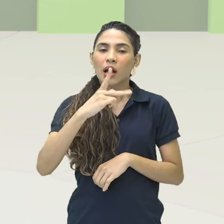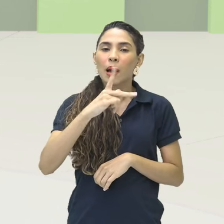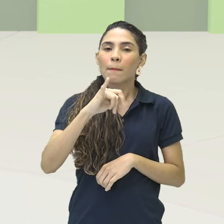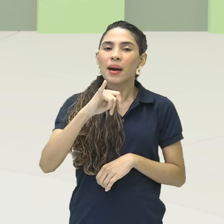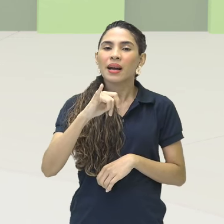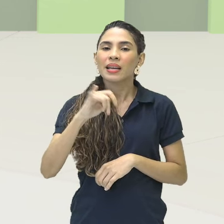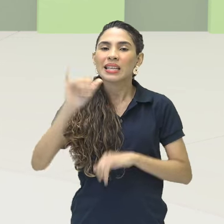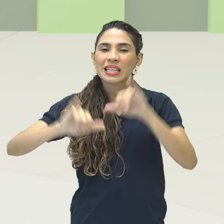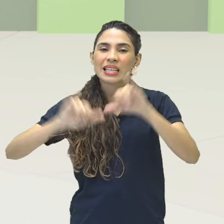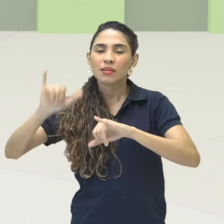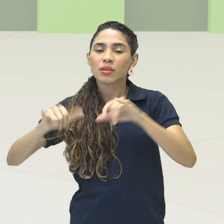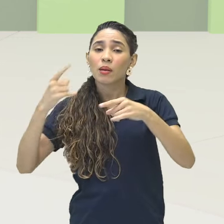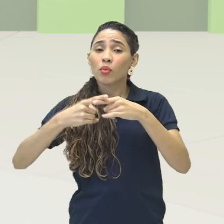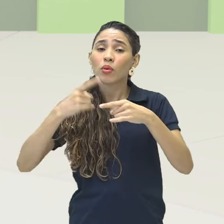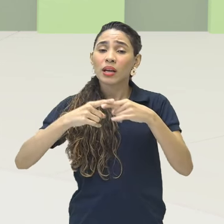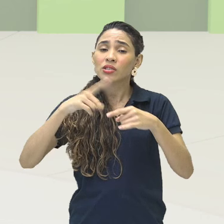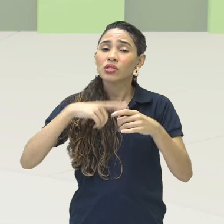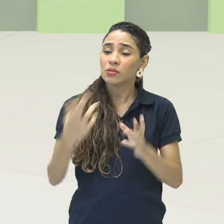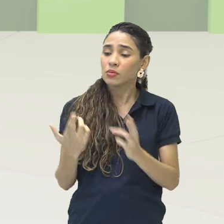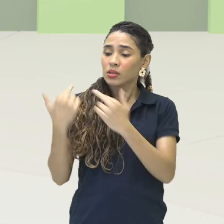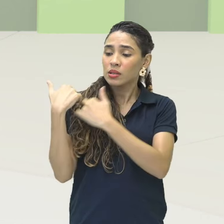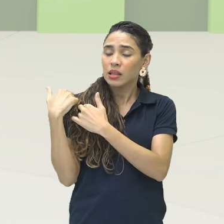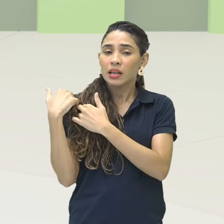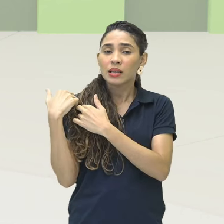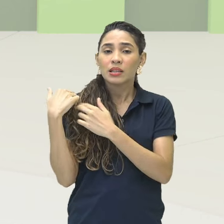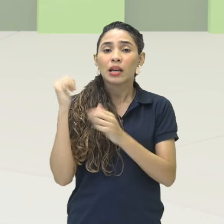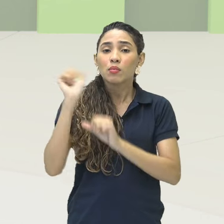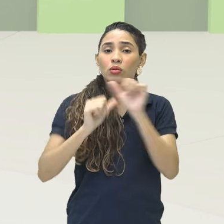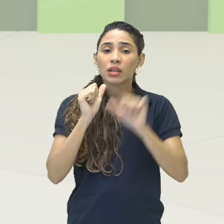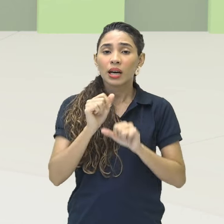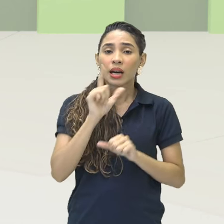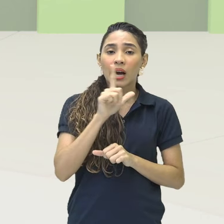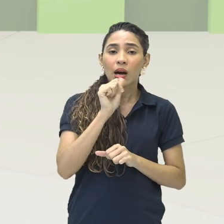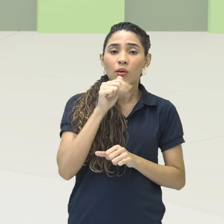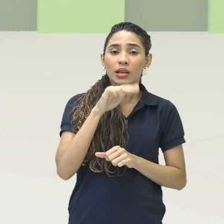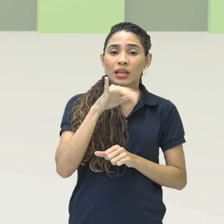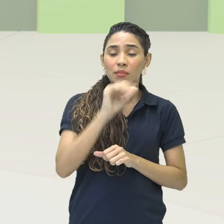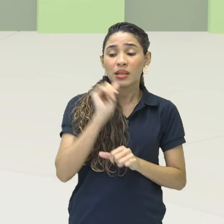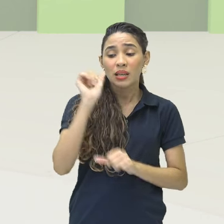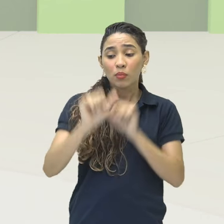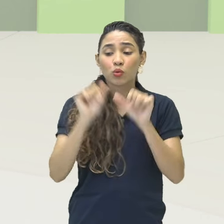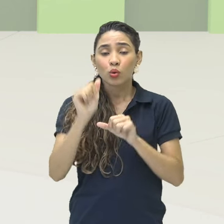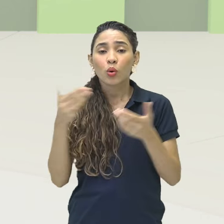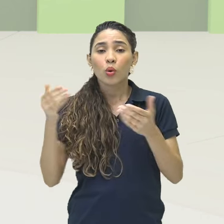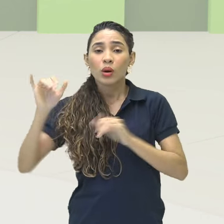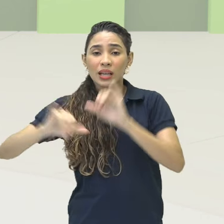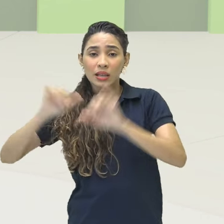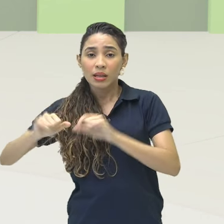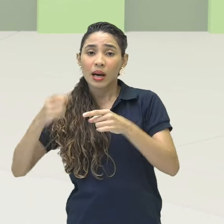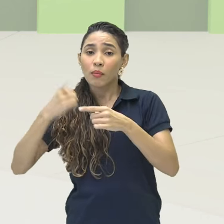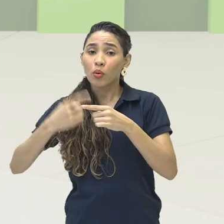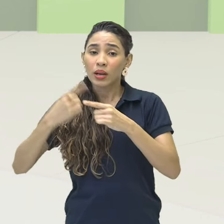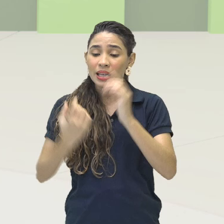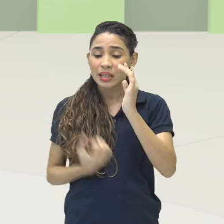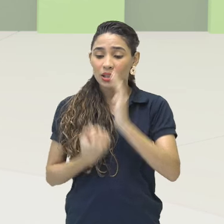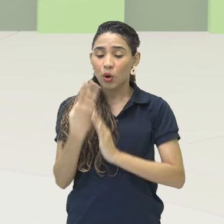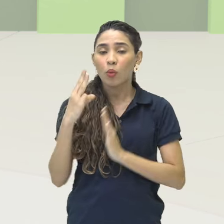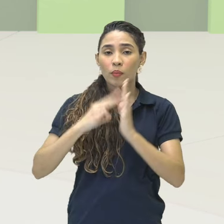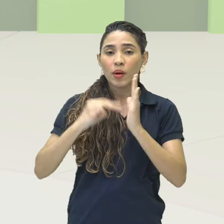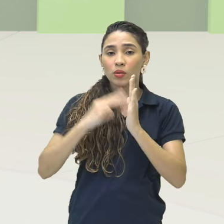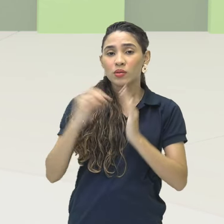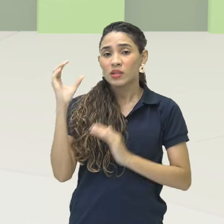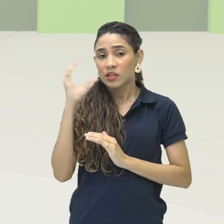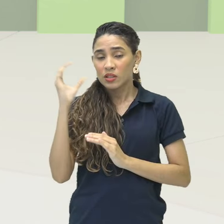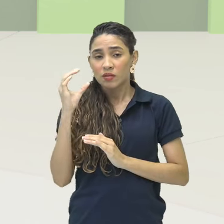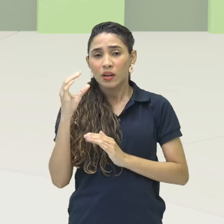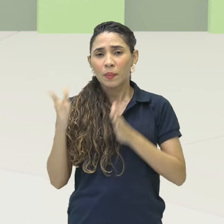foi responsabilizado por transformar a alquimia em química, porque ele introduziu justamente o método científico. Na época, ele